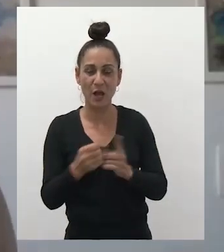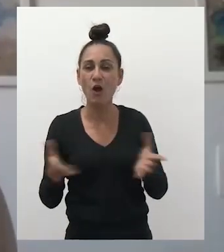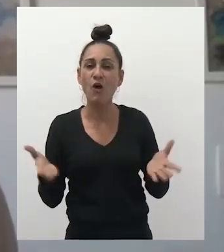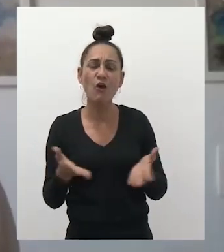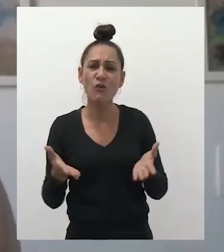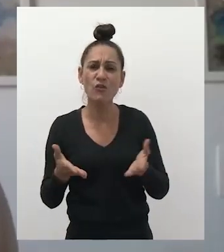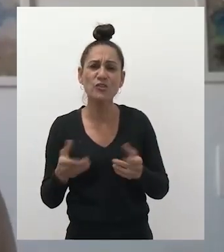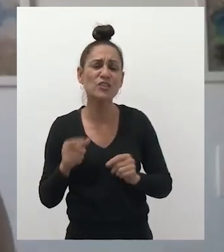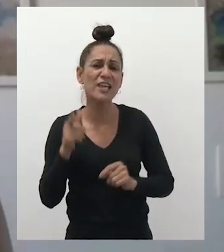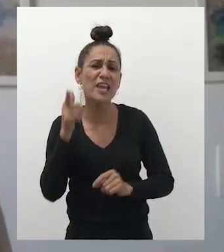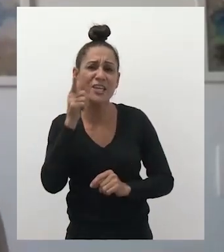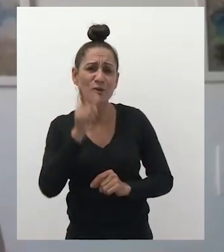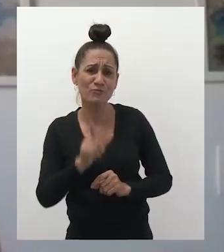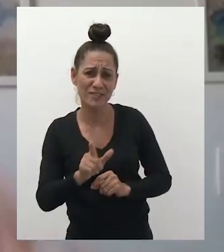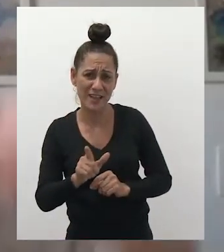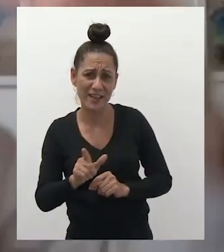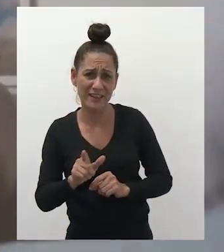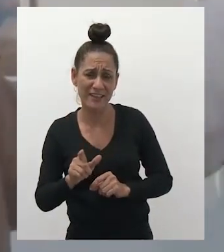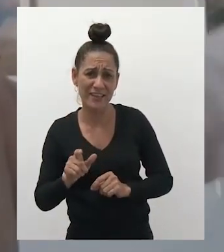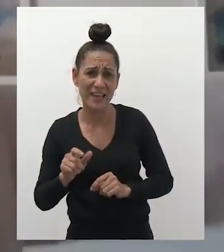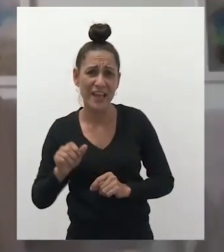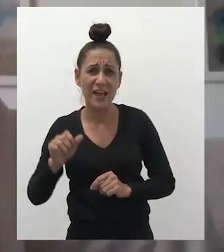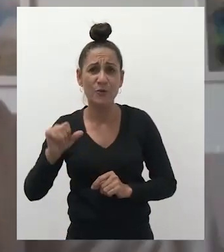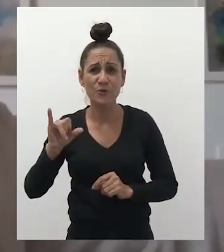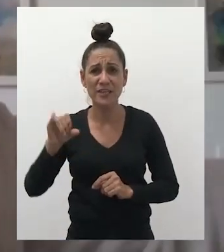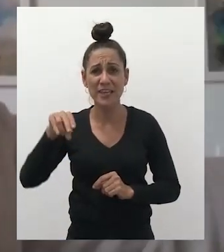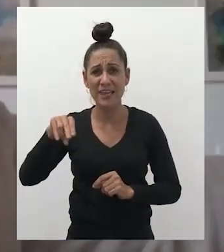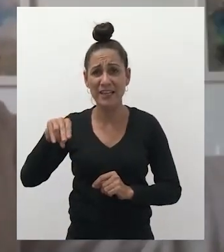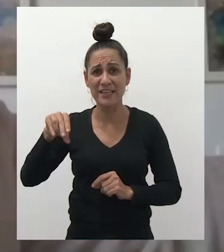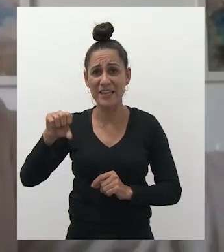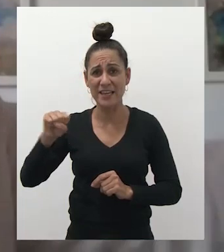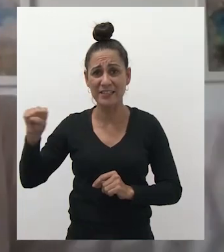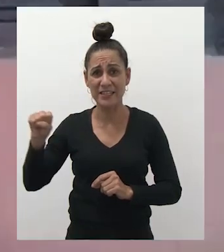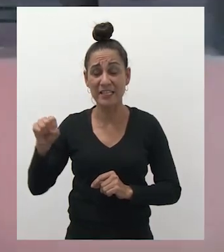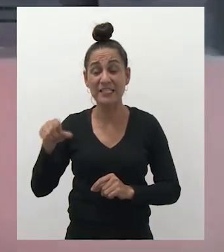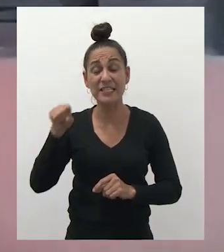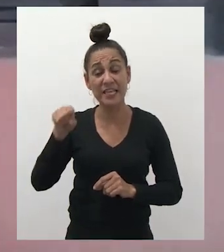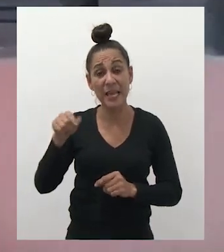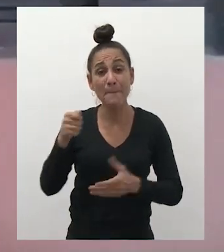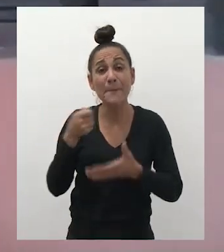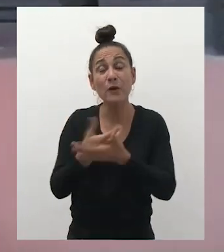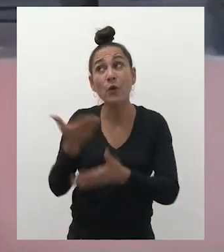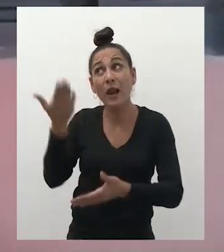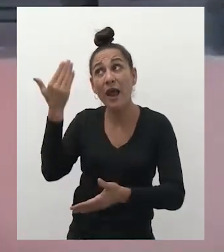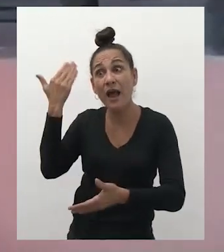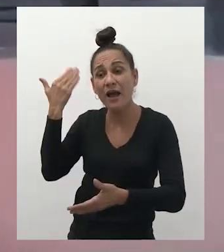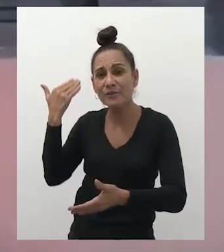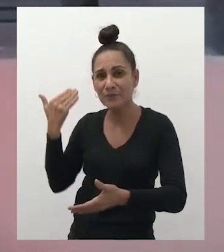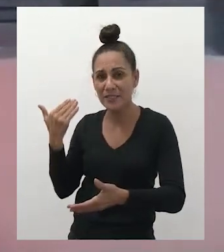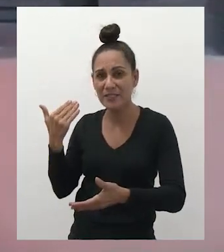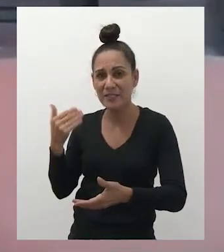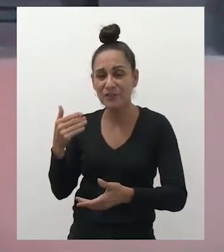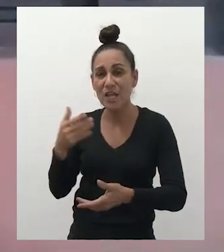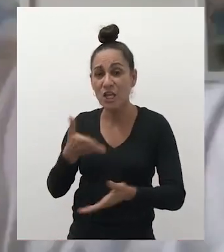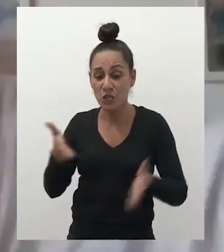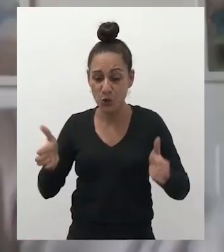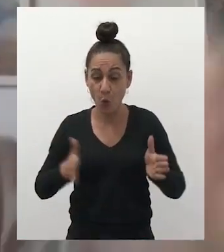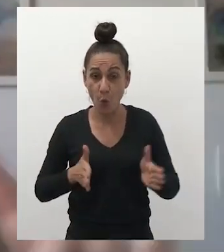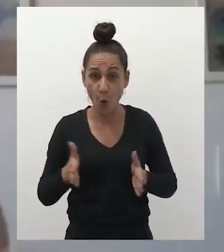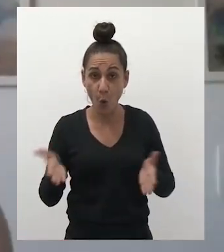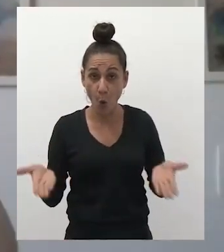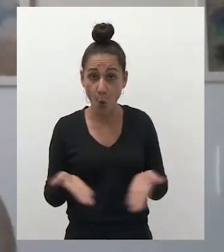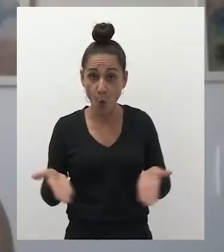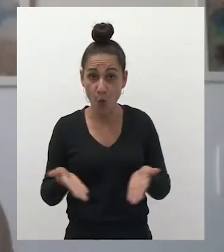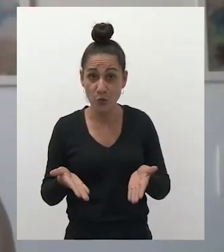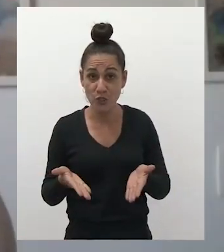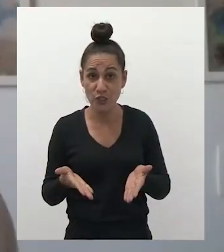se beneficia da Previdência? Quem contribuiu no passado. E se beneficia do que nós contribuímos hoje, as empresas